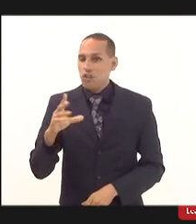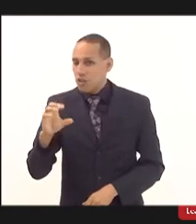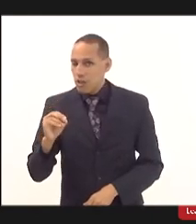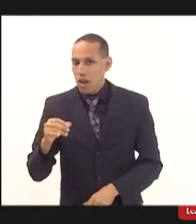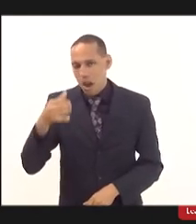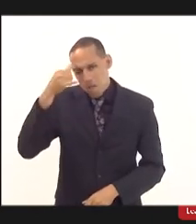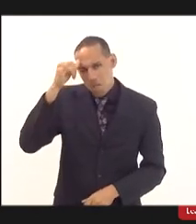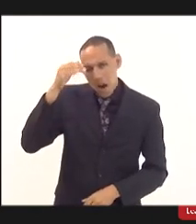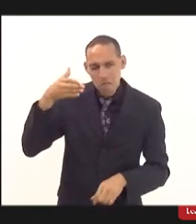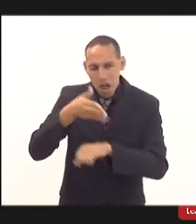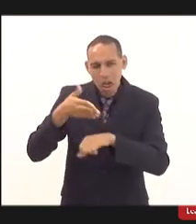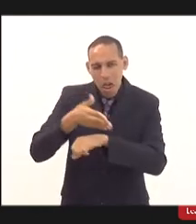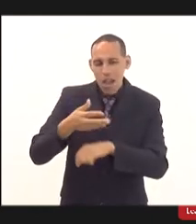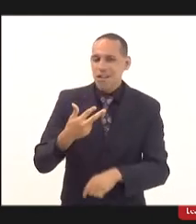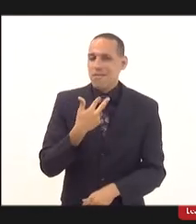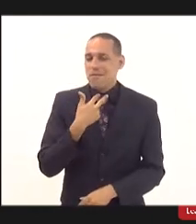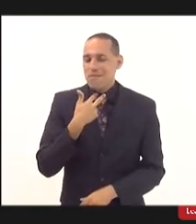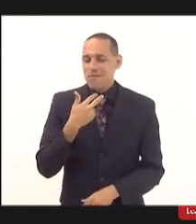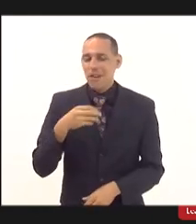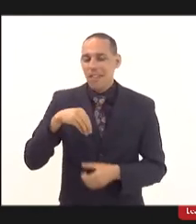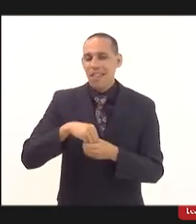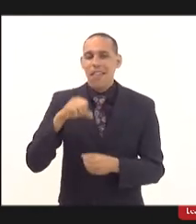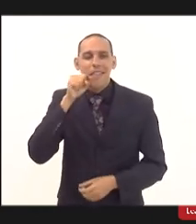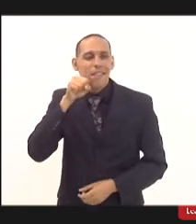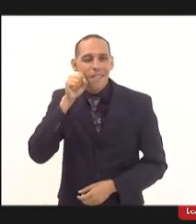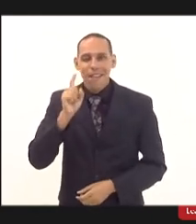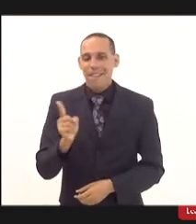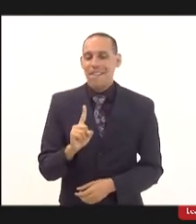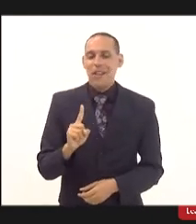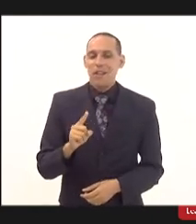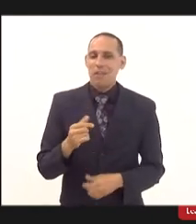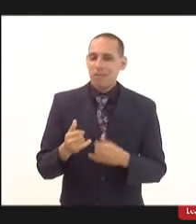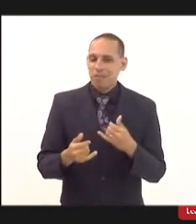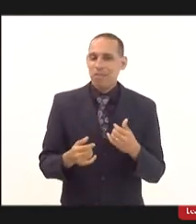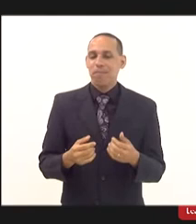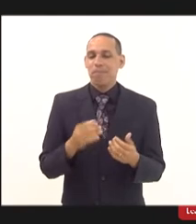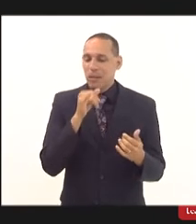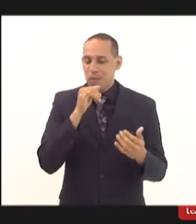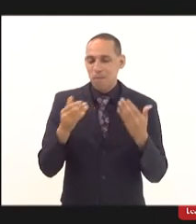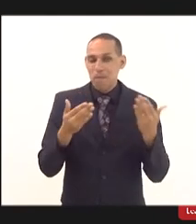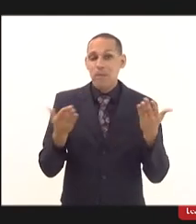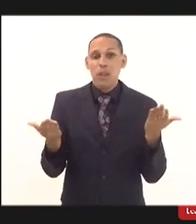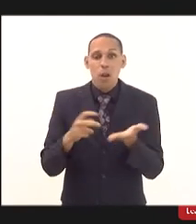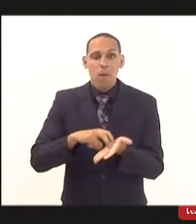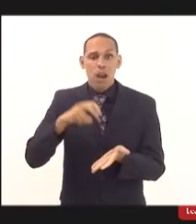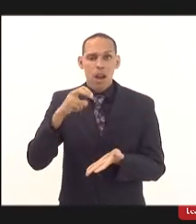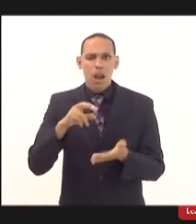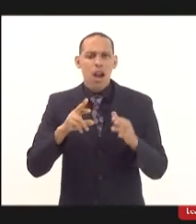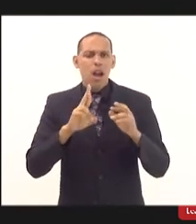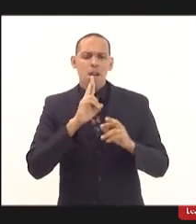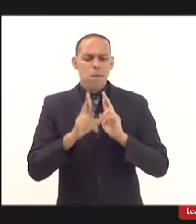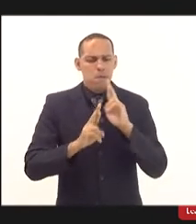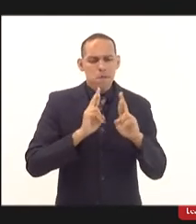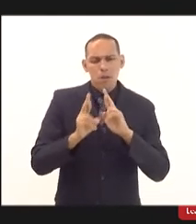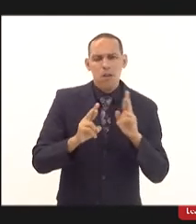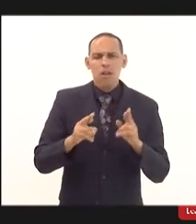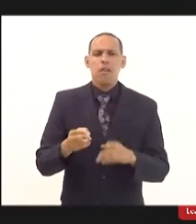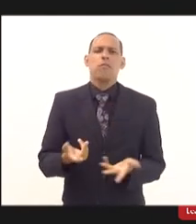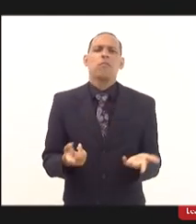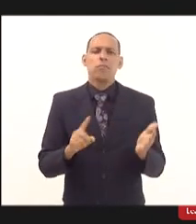senado que nela estavam pensando e hoje de manhã tive que responder um pouco por isso em algumas rádios e